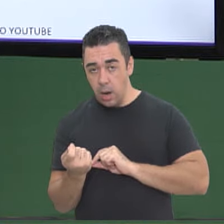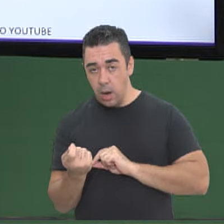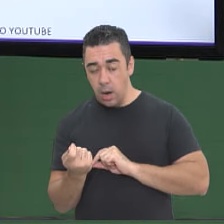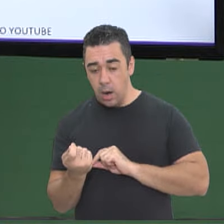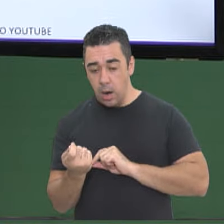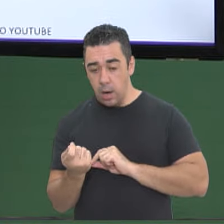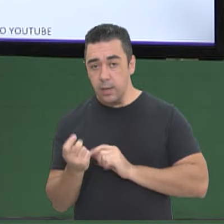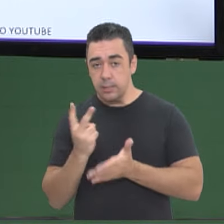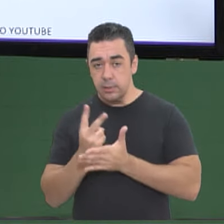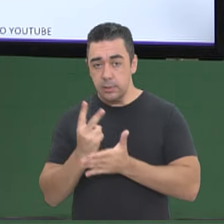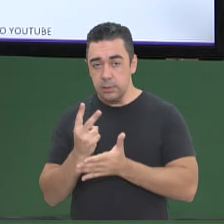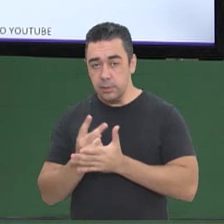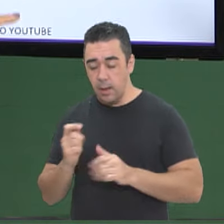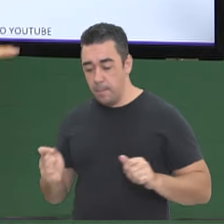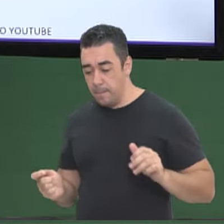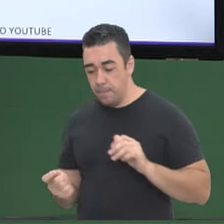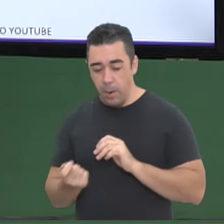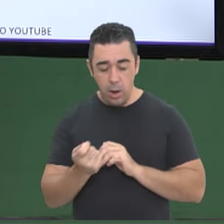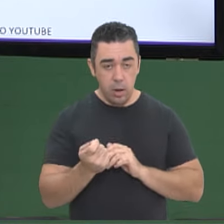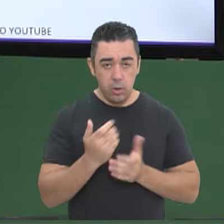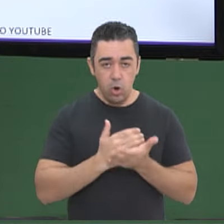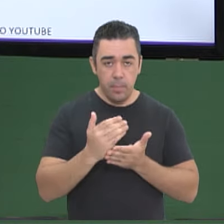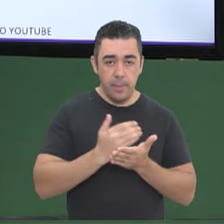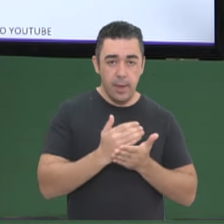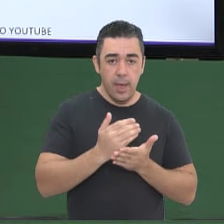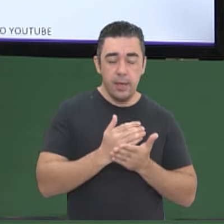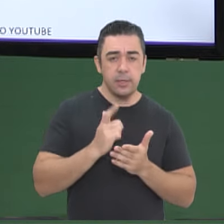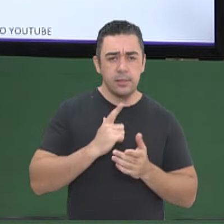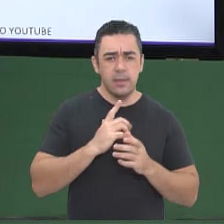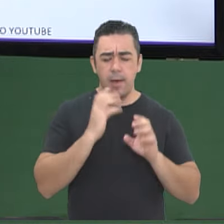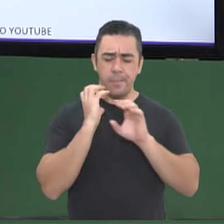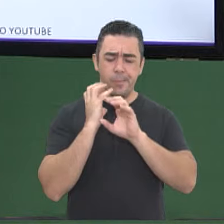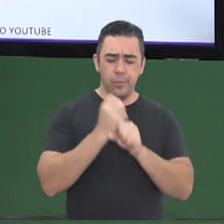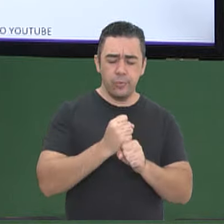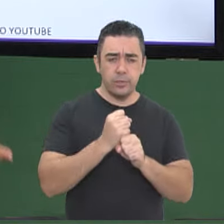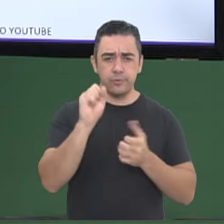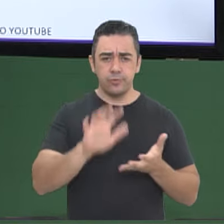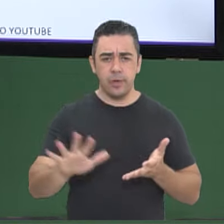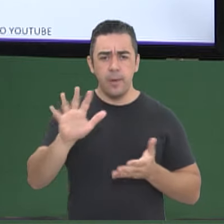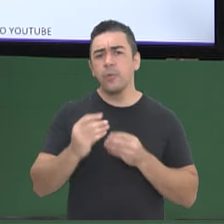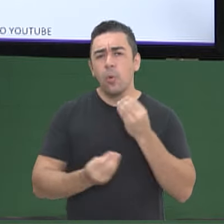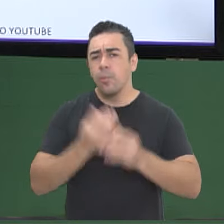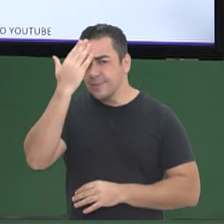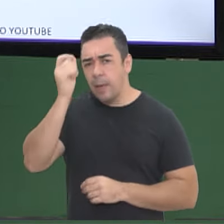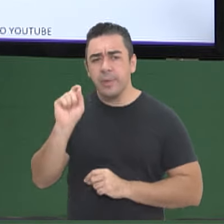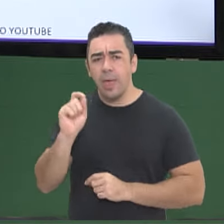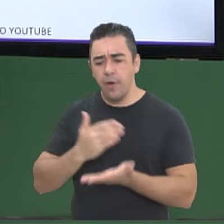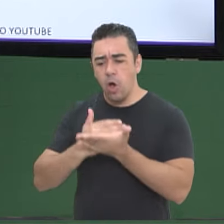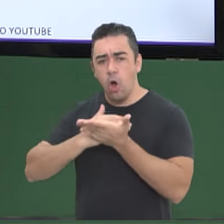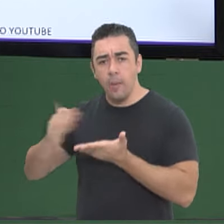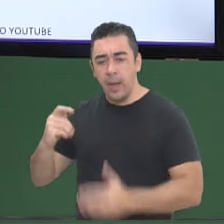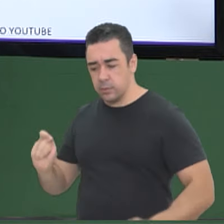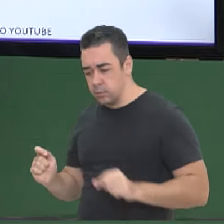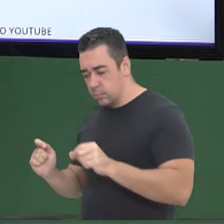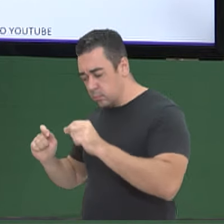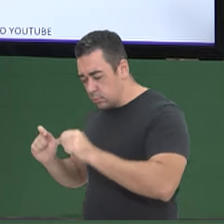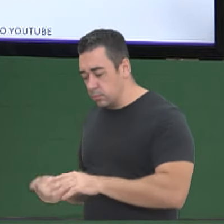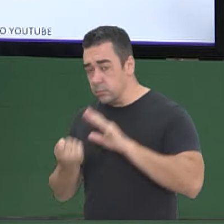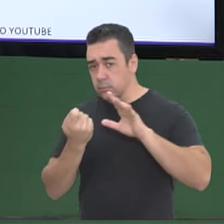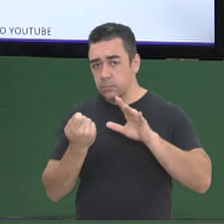segue a marcação da pontuação geral. Muito bem. E como que a gente sabe quem vai dar o saque, né? Aí vem